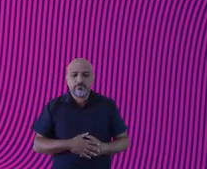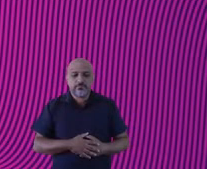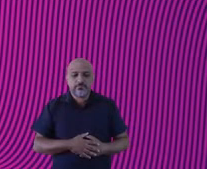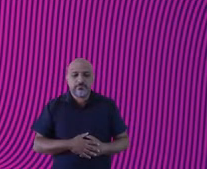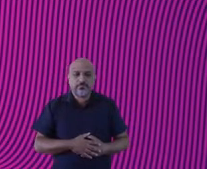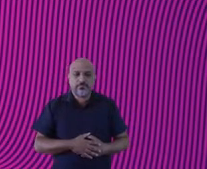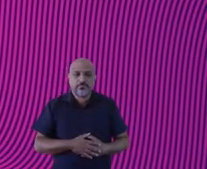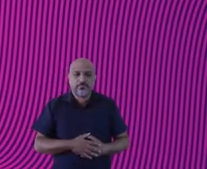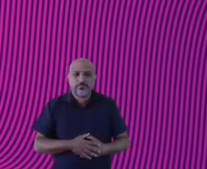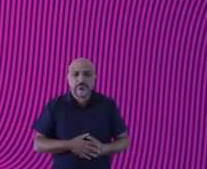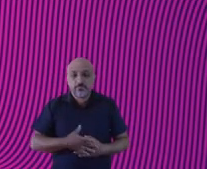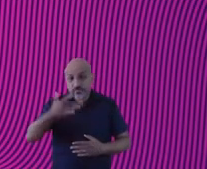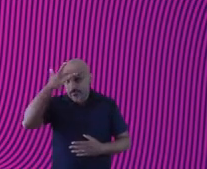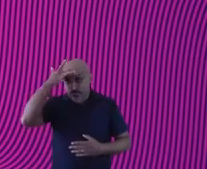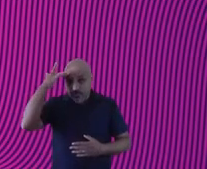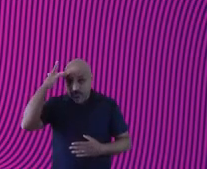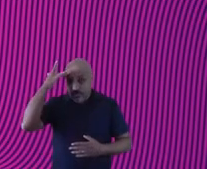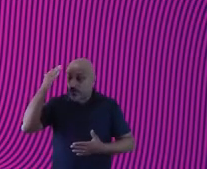Pessoal, agradeço a